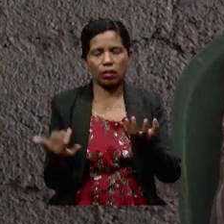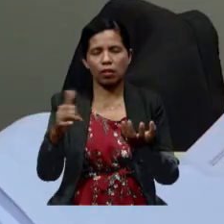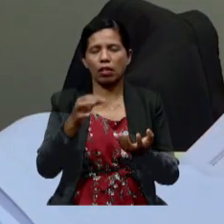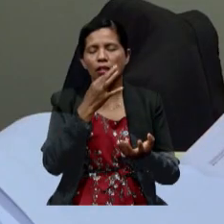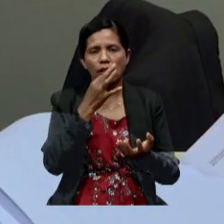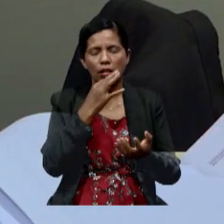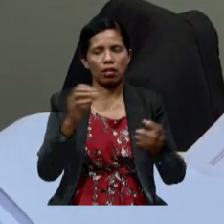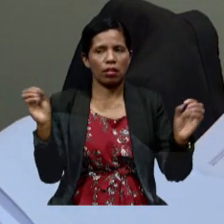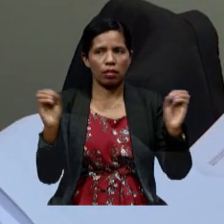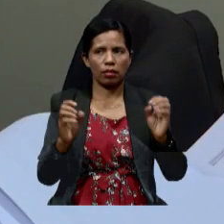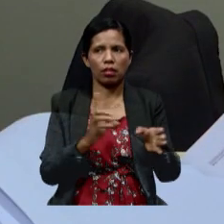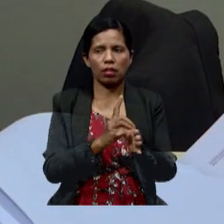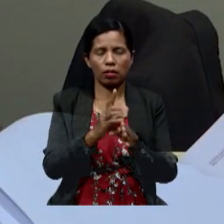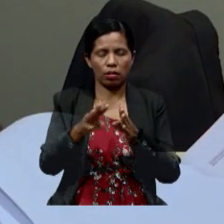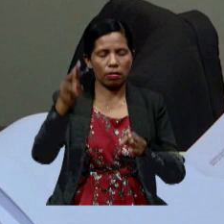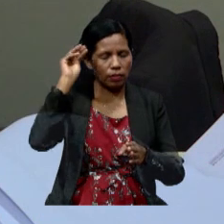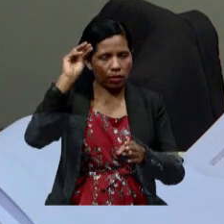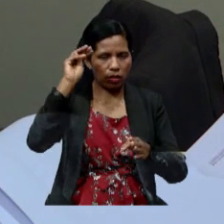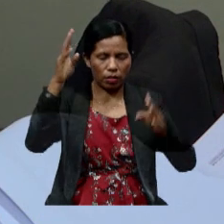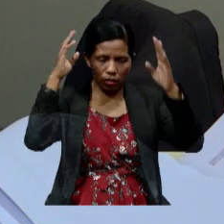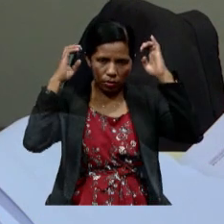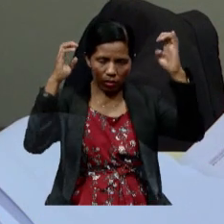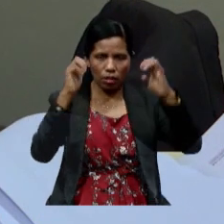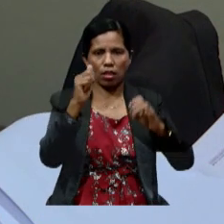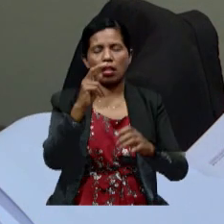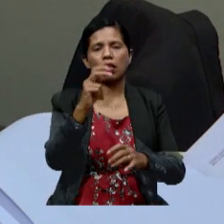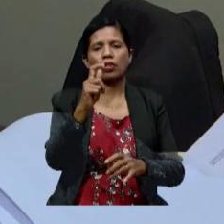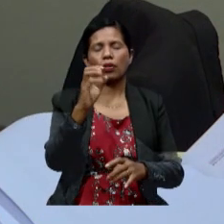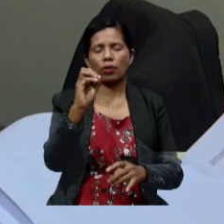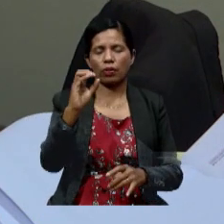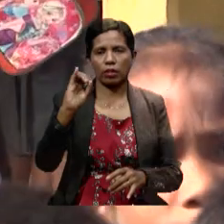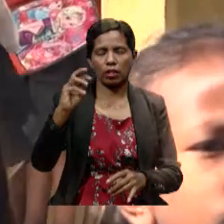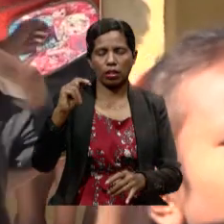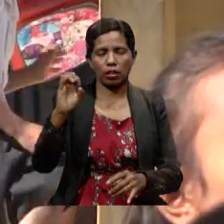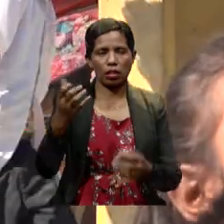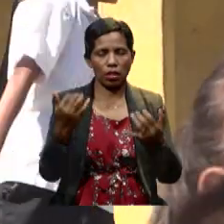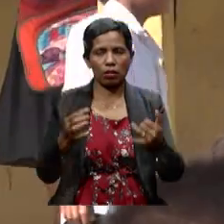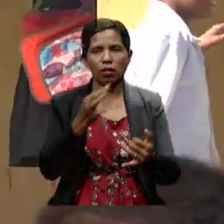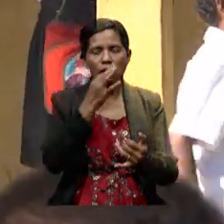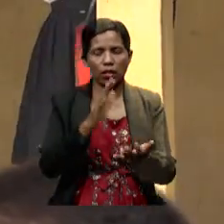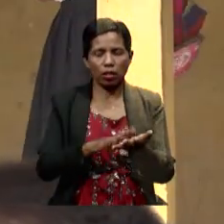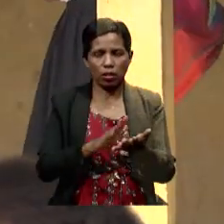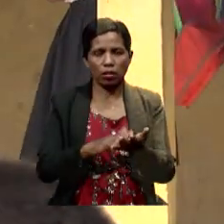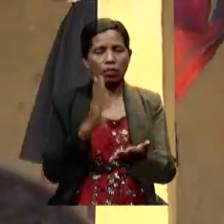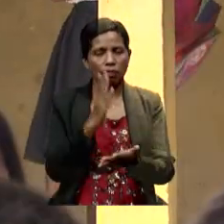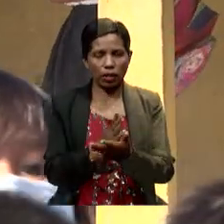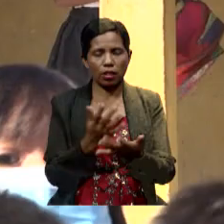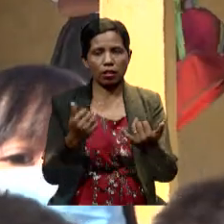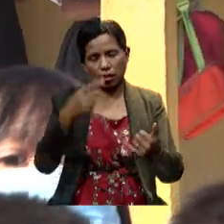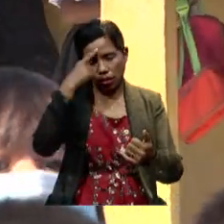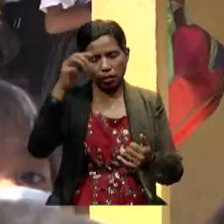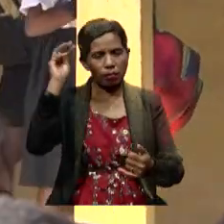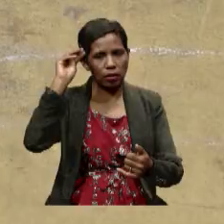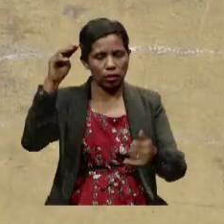la iha. Diretor Geral Ministério Educação Antonino Pires se informa da daune merenda escolar separado hela tamba